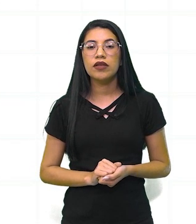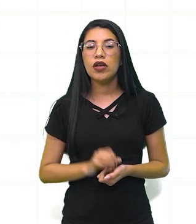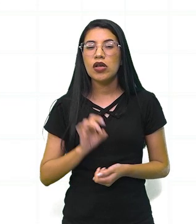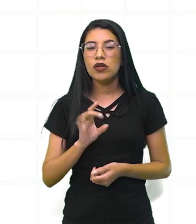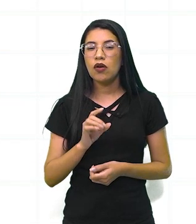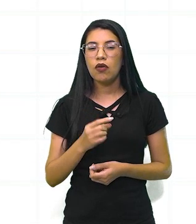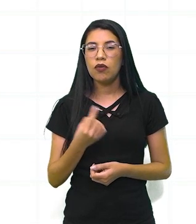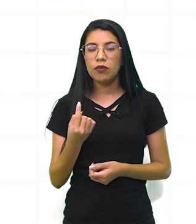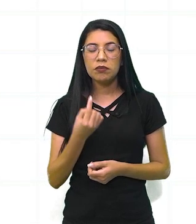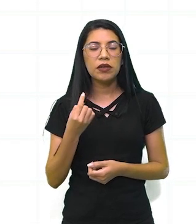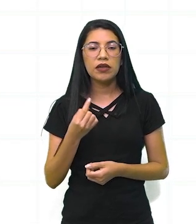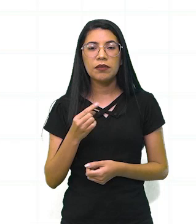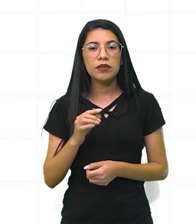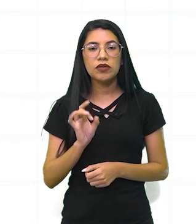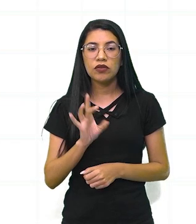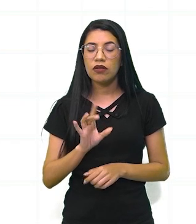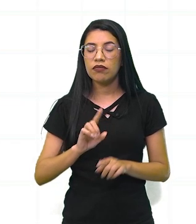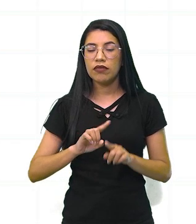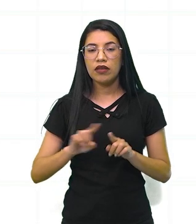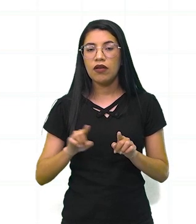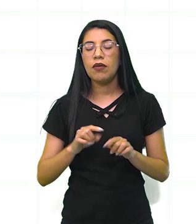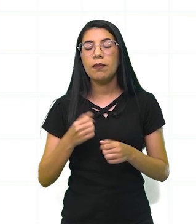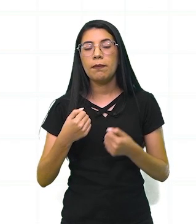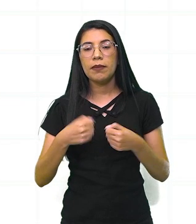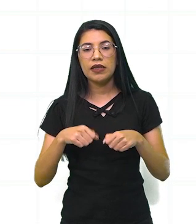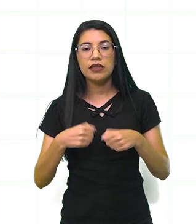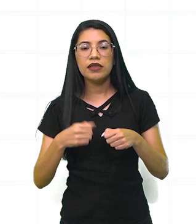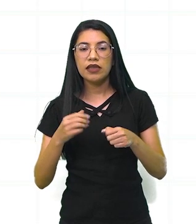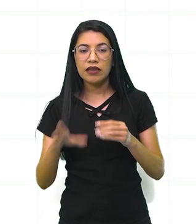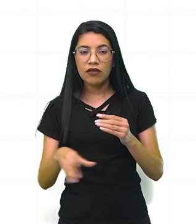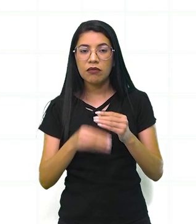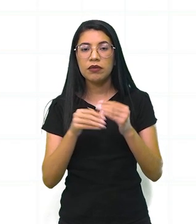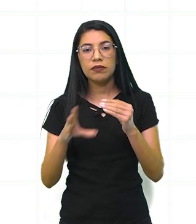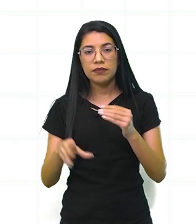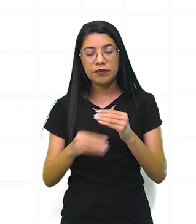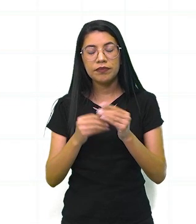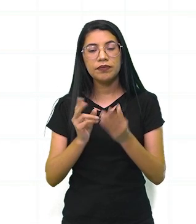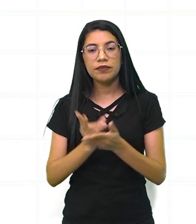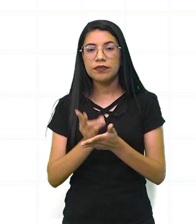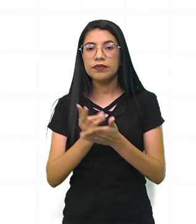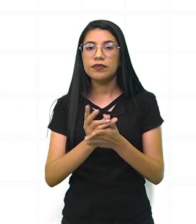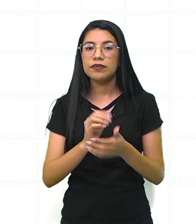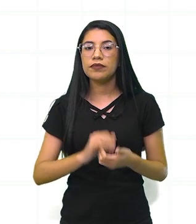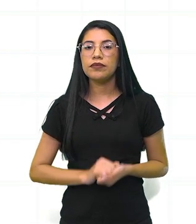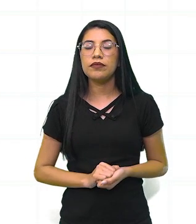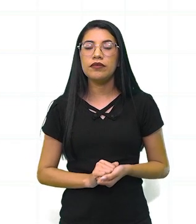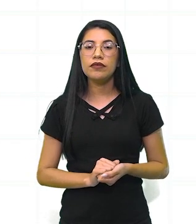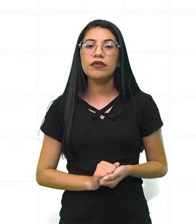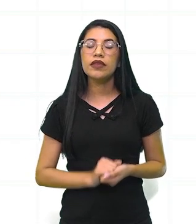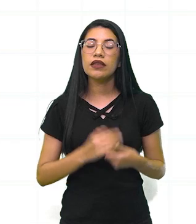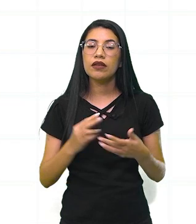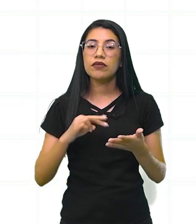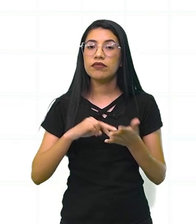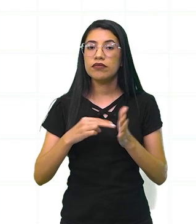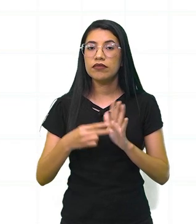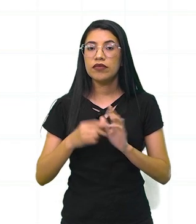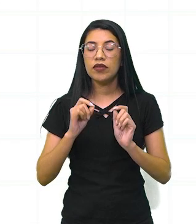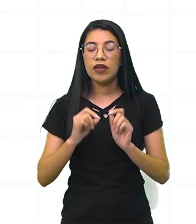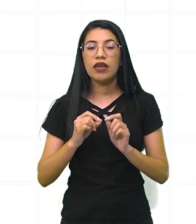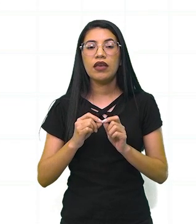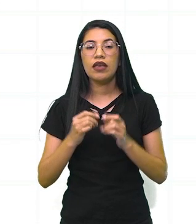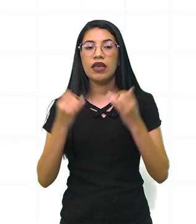suficiente para ser trabalhado né de forma isolada superficial então portanto essa informação ela